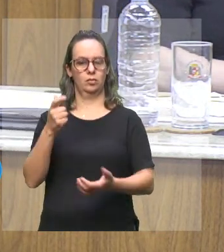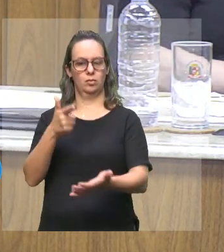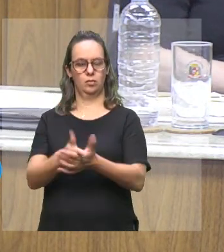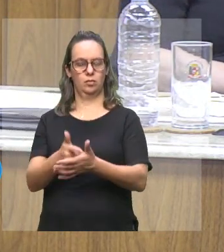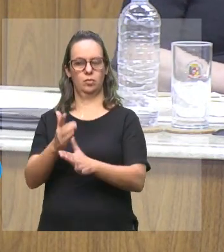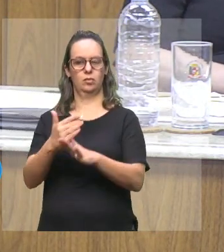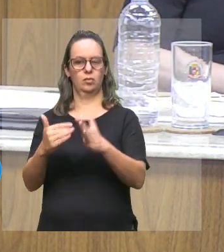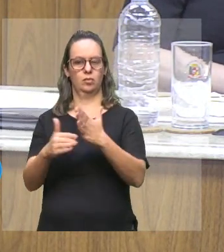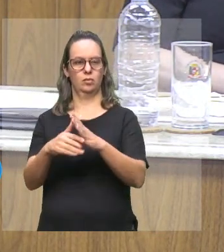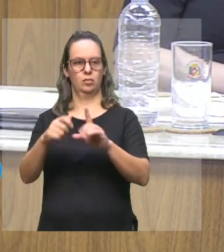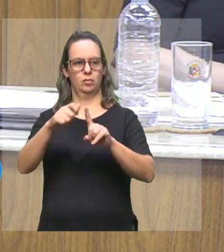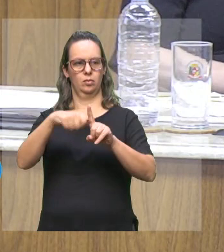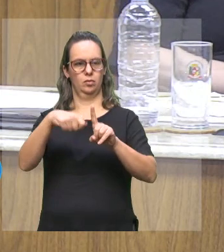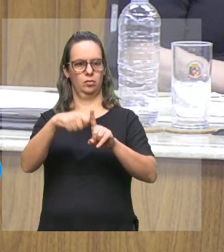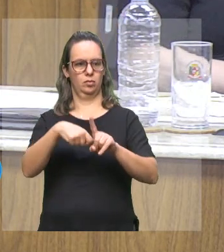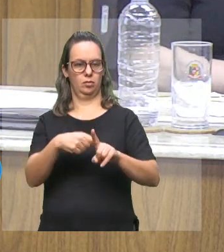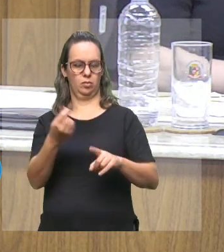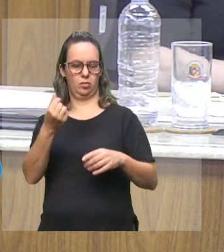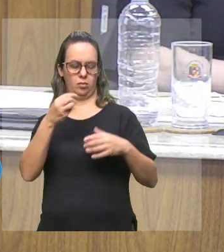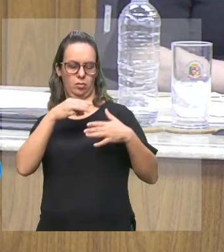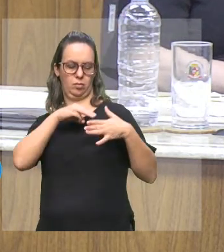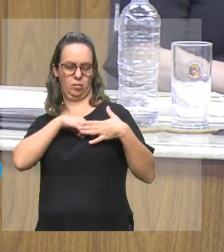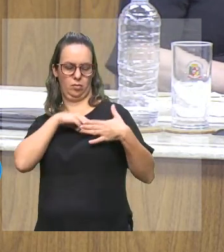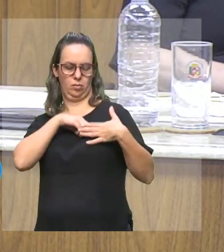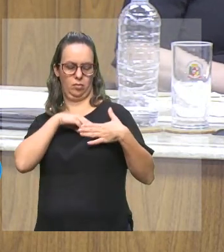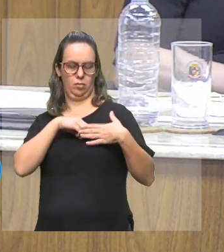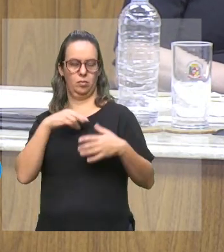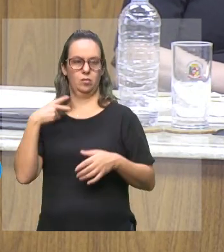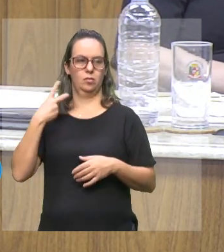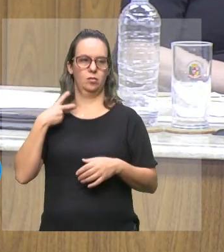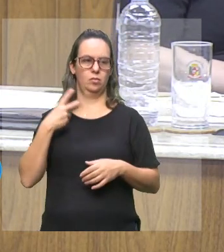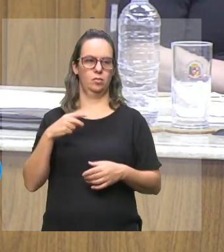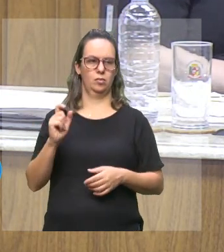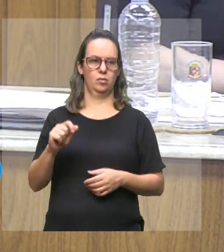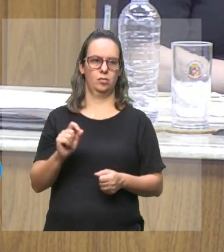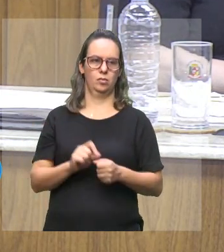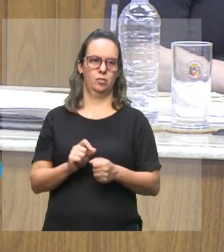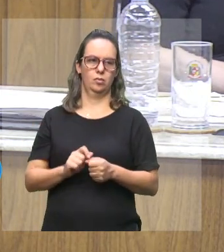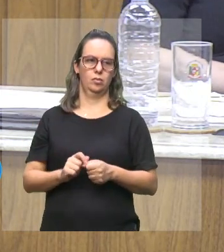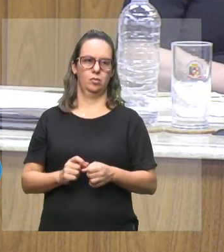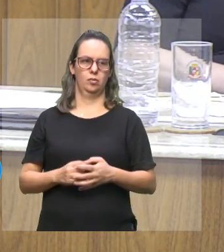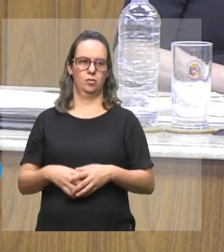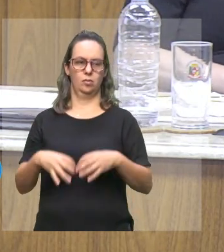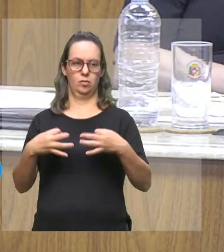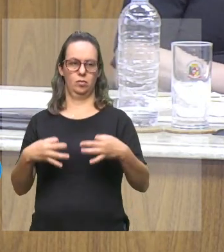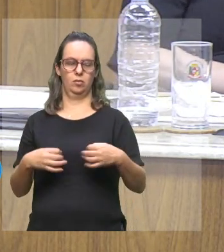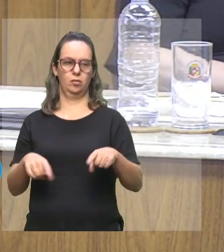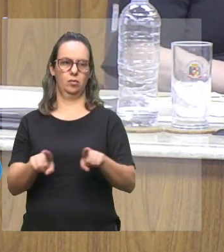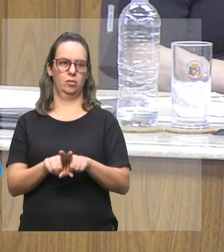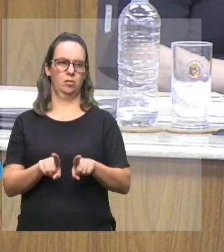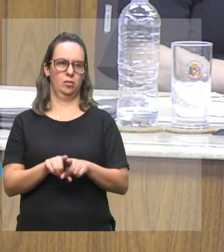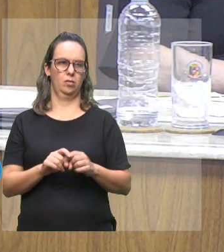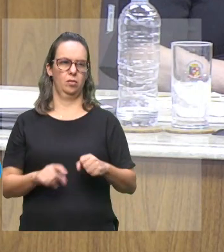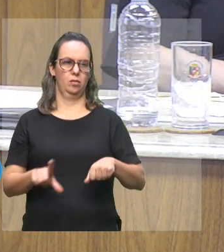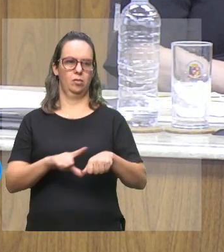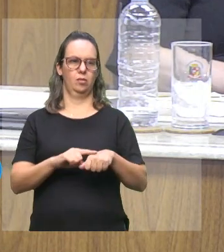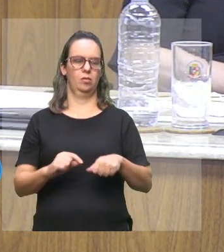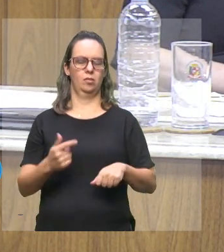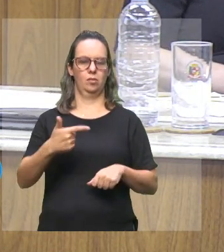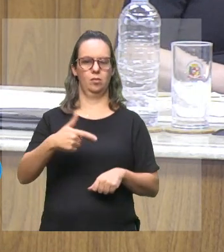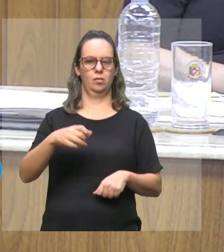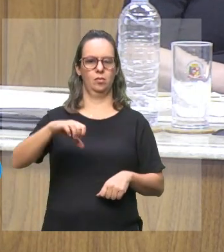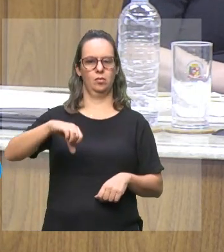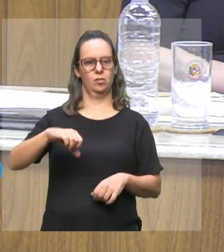mês, para os vereadores, salvo o subsídio a que faz jus na conformidade do artigo 29 da Constituição